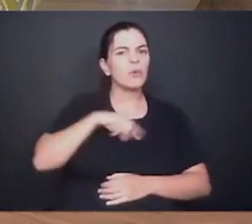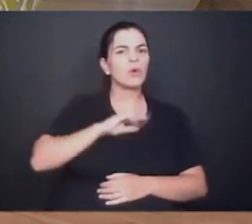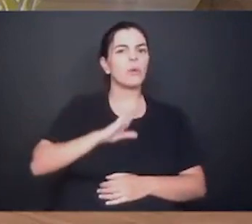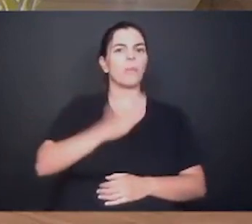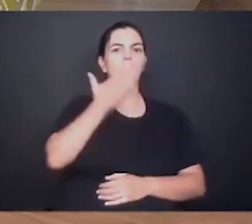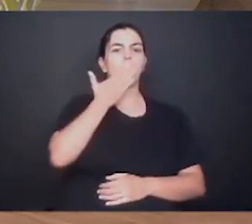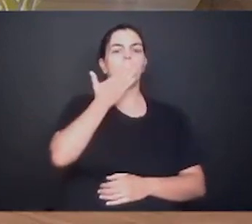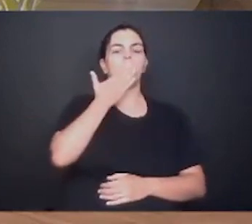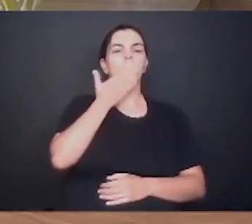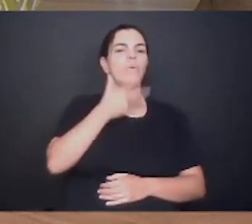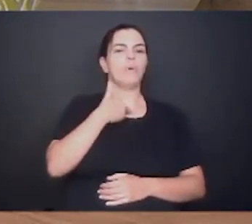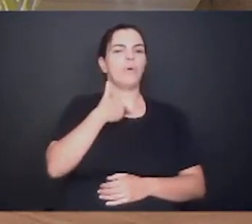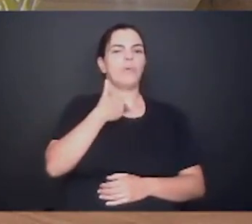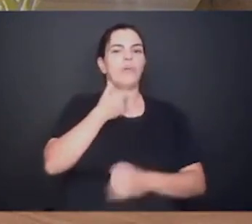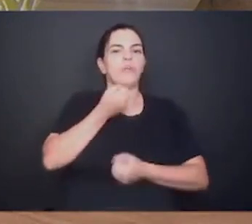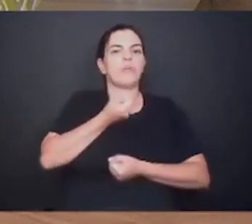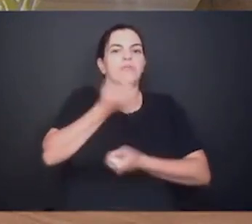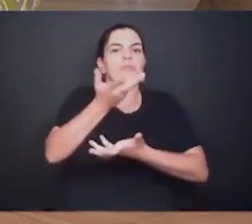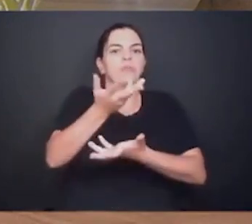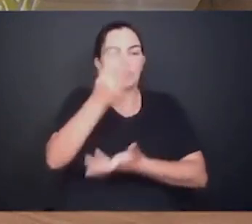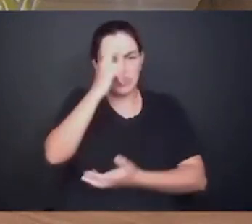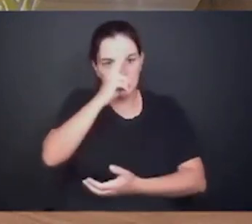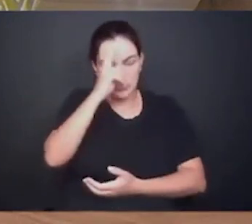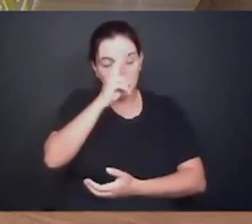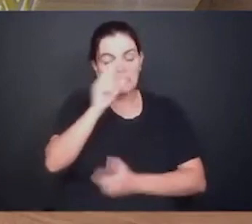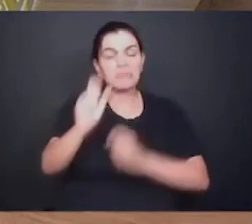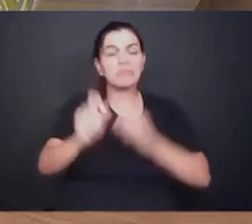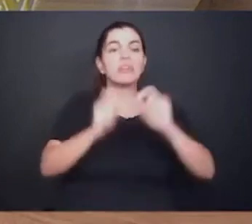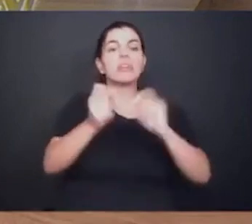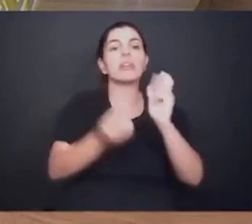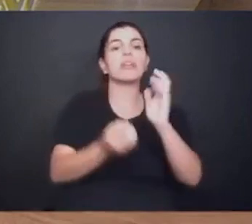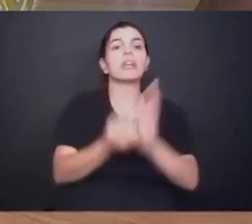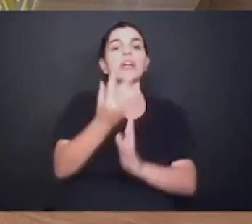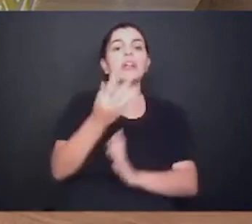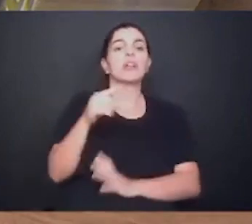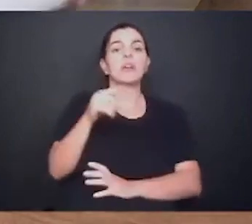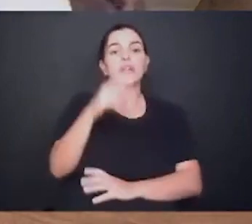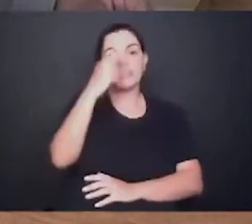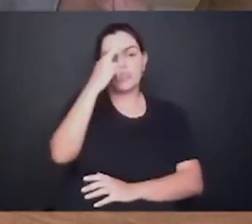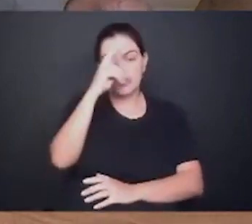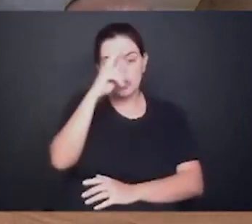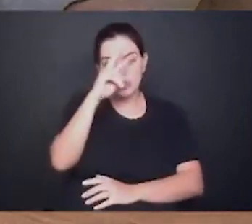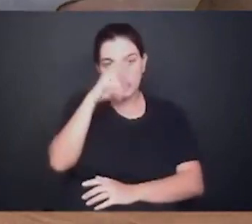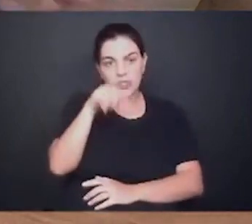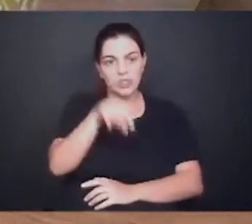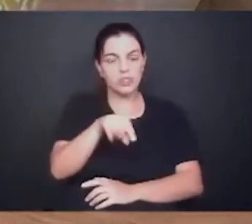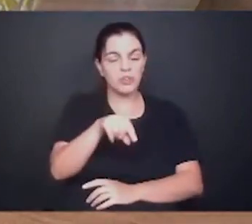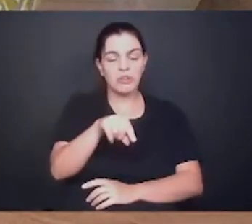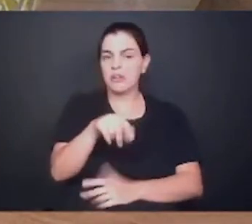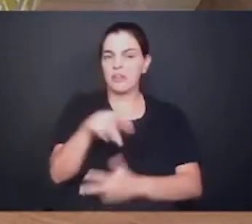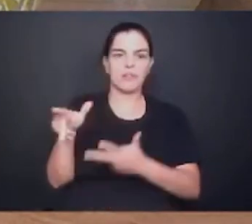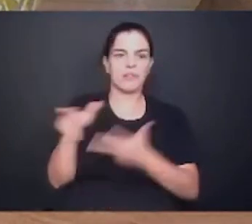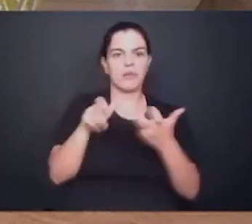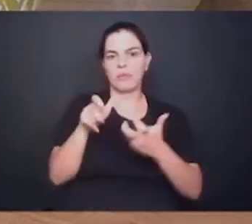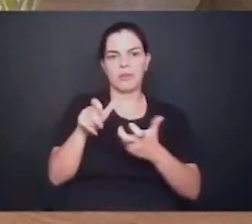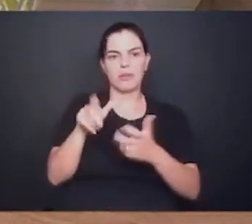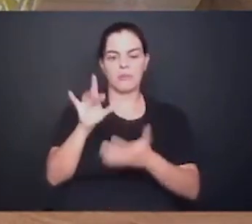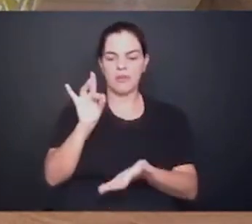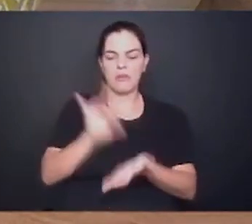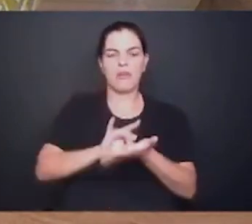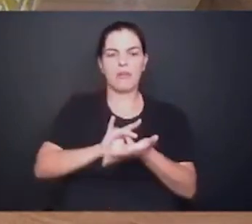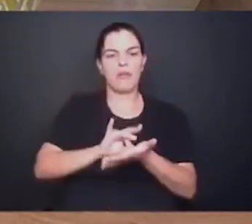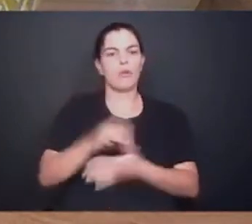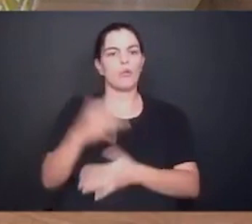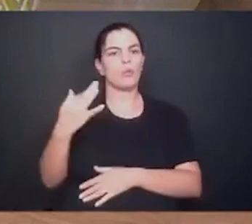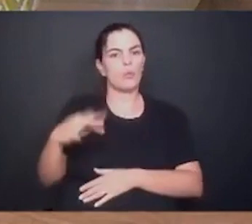história. E quem fez essa narrativa se apropriando da história dos outros, não reconheceu nunca a dor que existe nela.